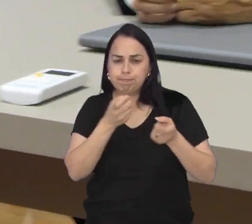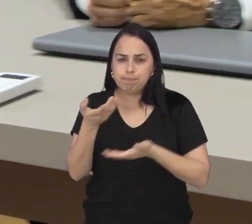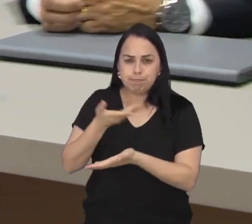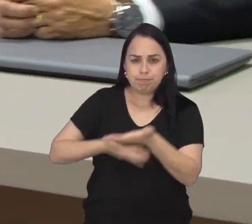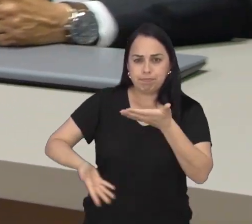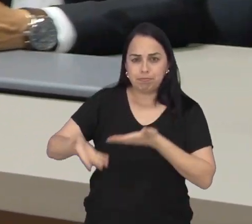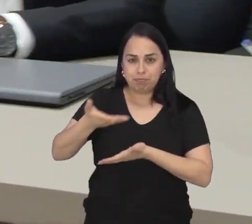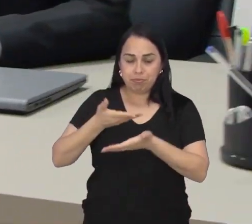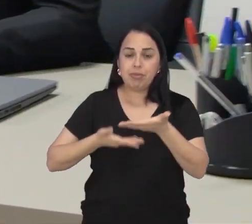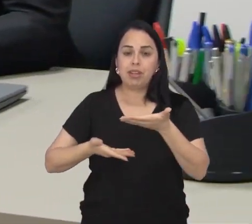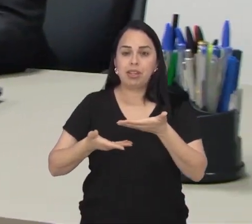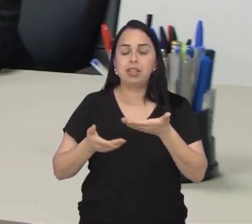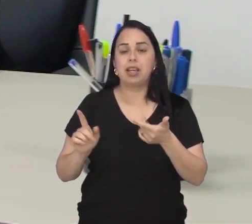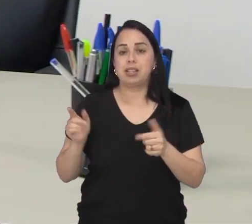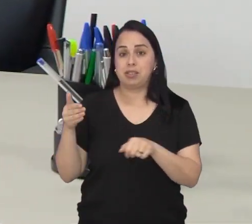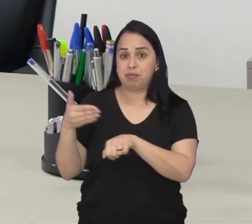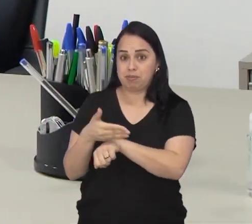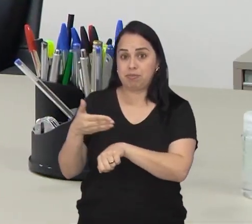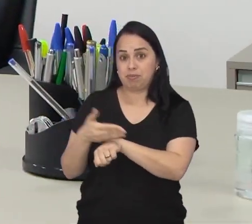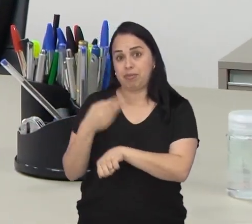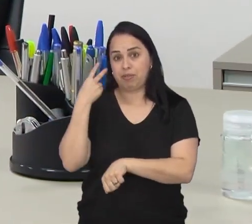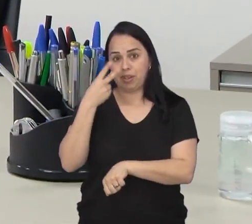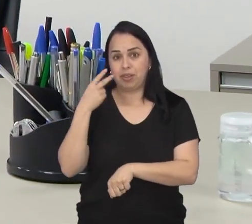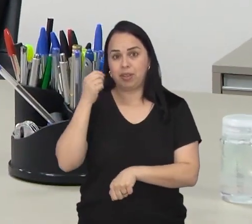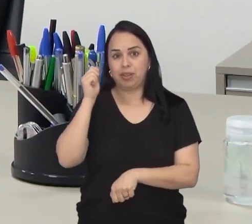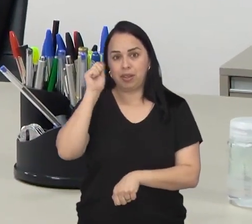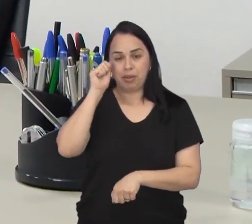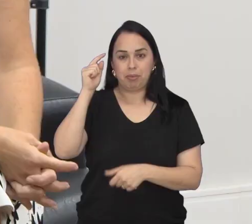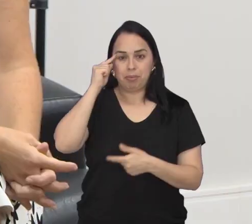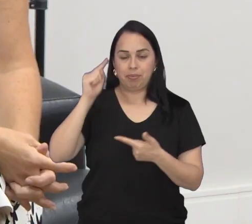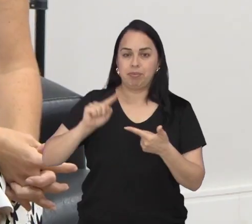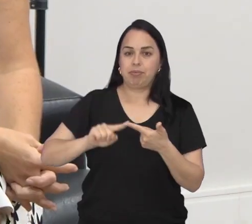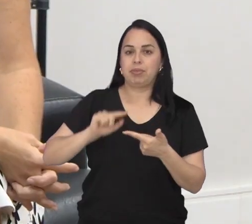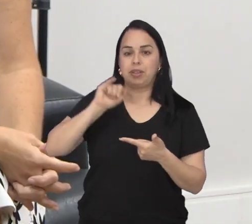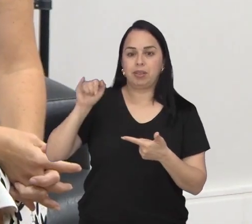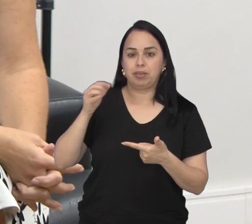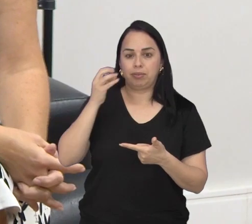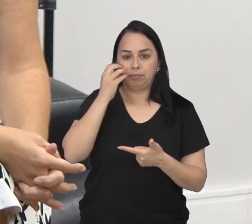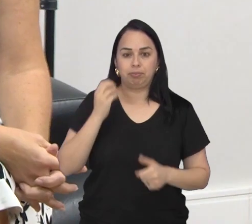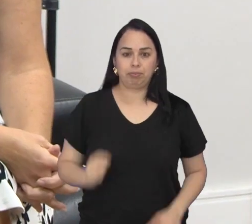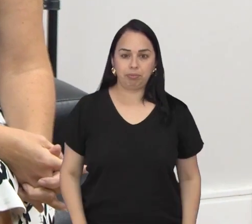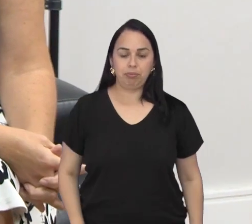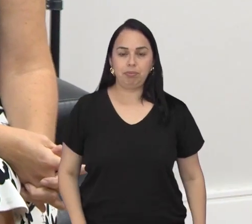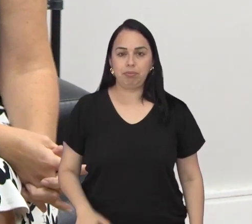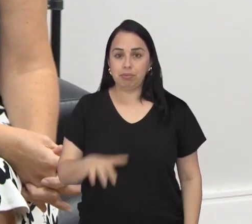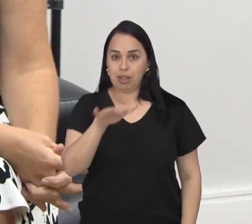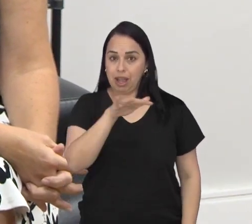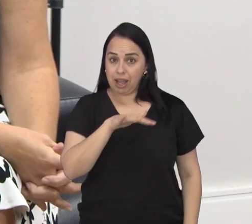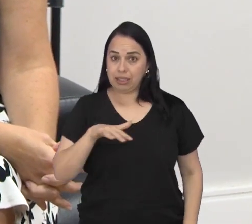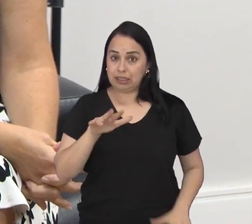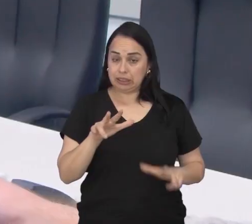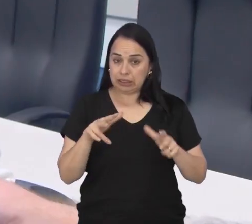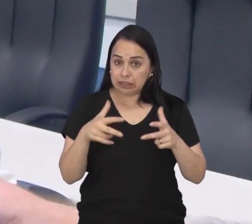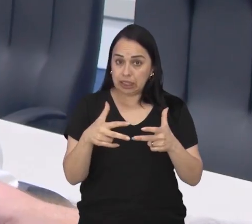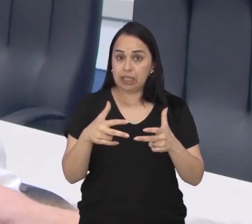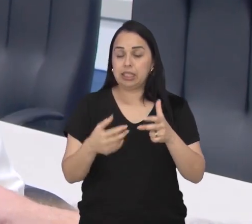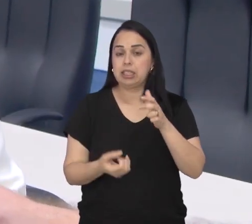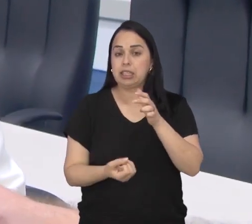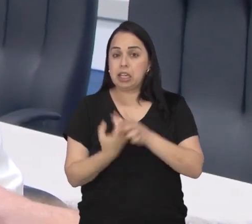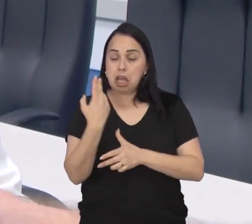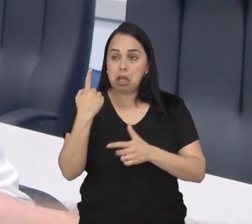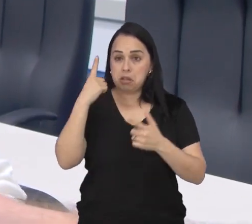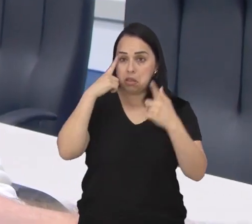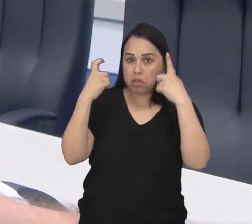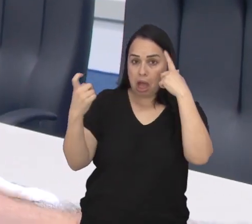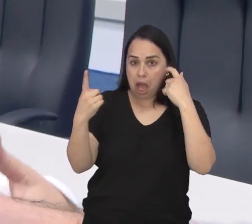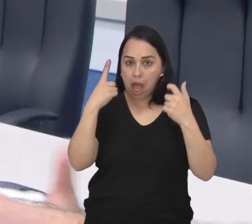do Legislativo, Roberto do Eleven, e teve a participação das vereadoras Amélia Naomi e Juliana Fraga. O Legislativo